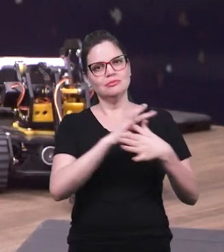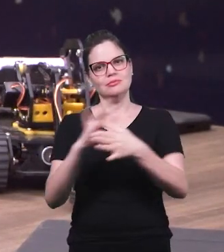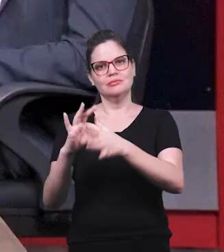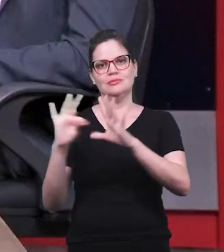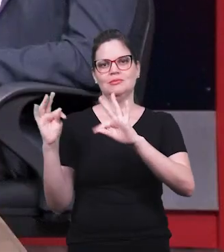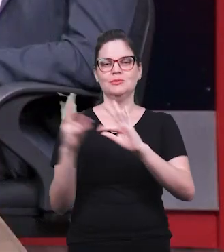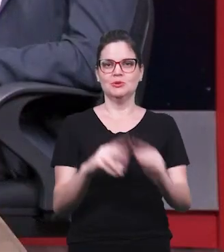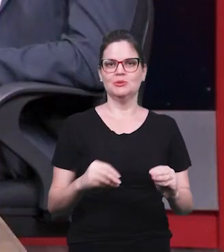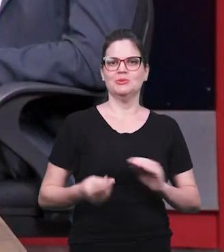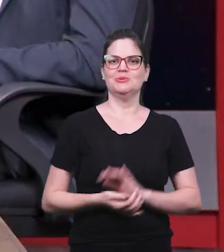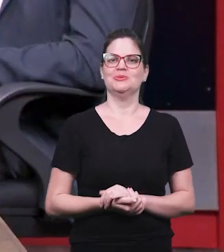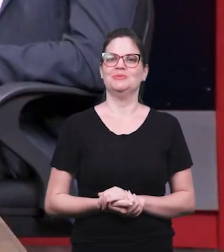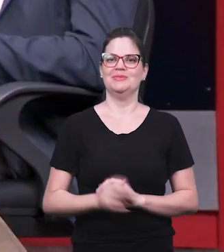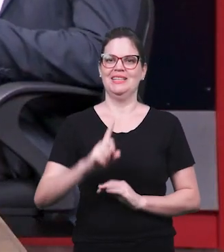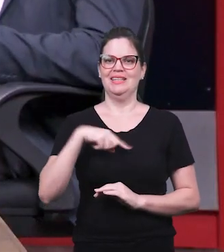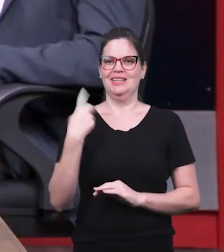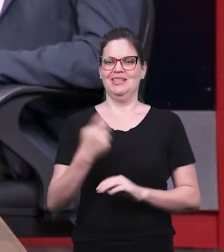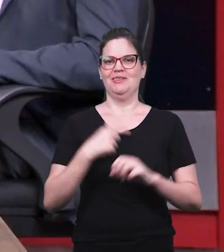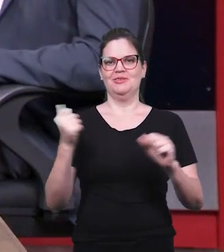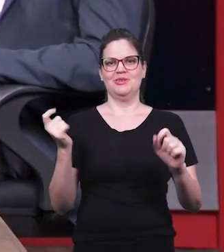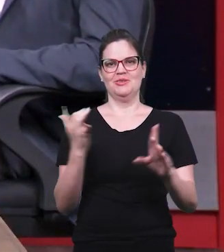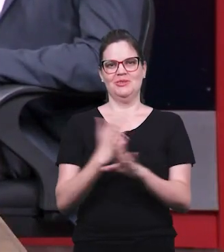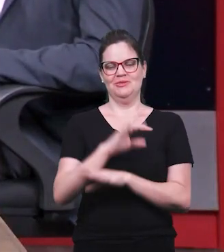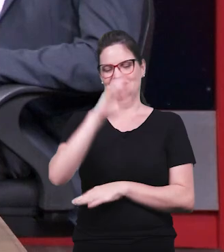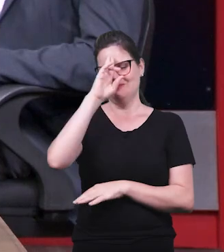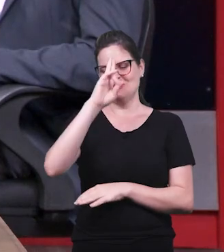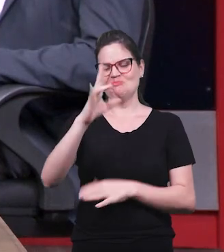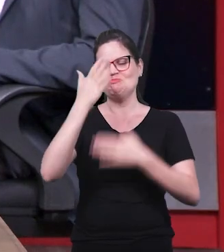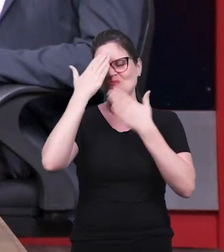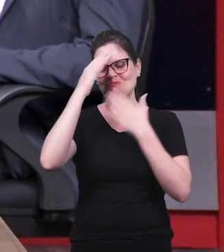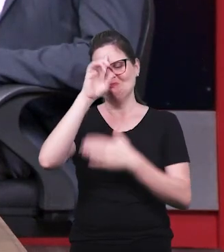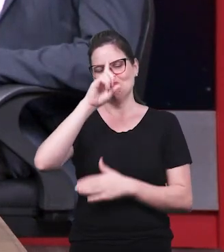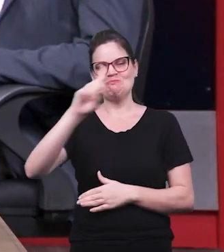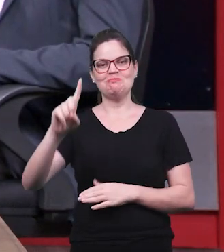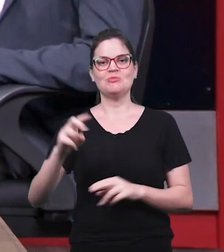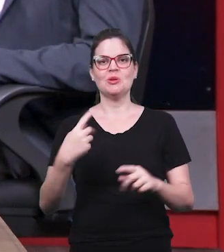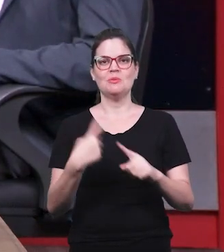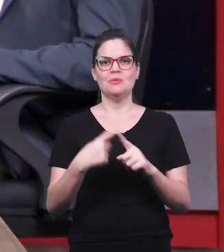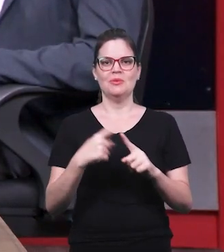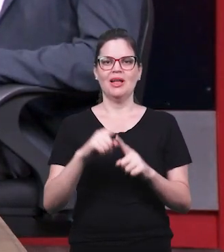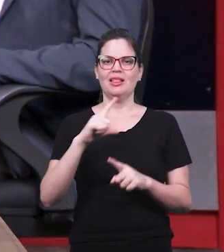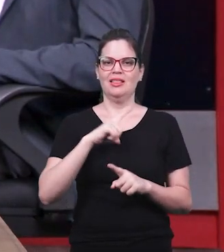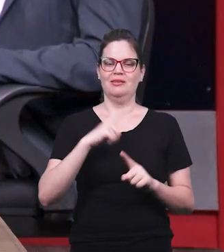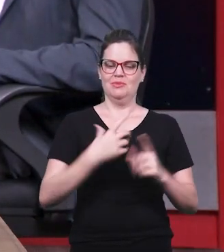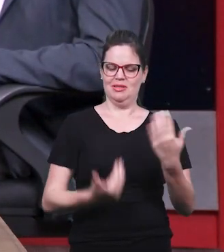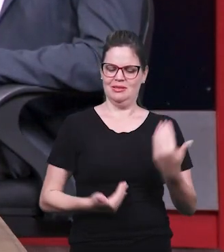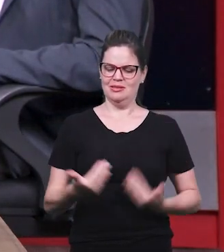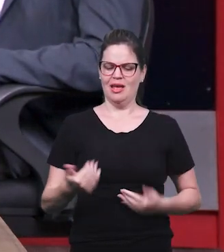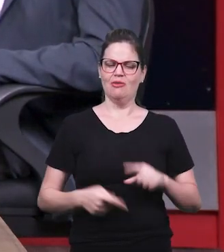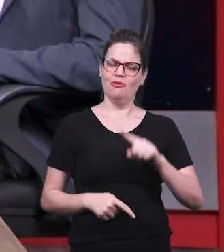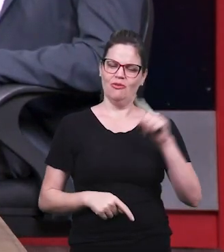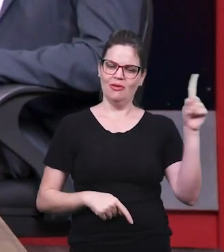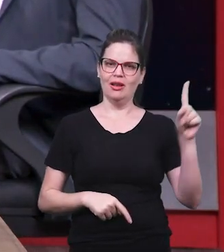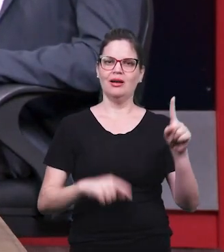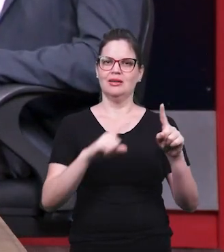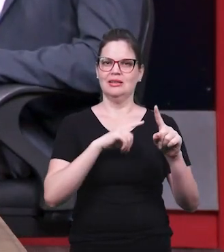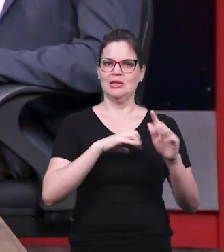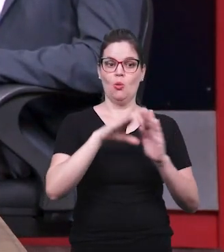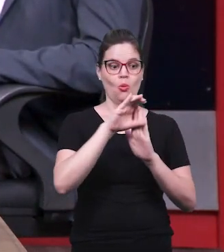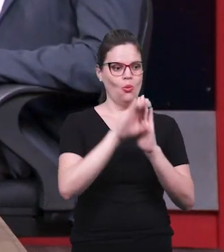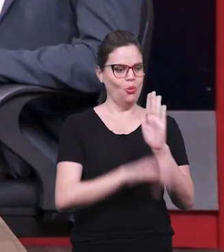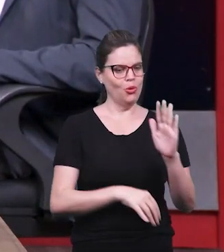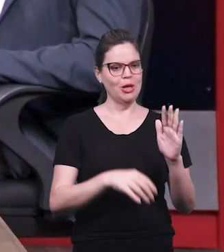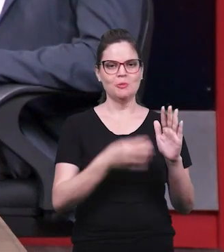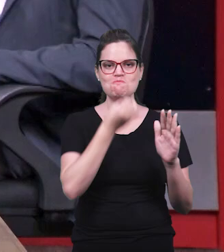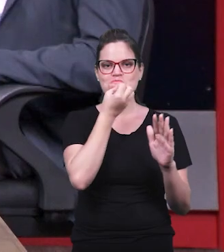né? Nós glorificamos ao Senhor, né, por termos irmãos nossos, né, com o gabarito, o currículo